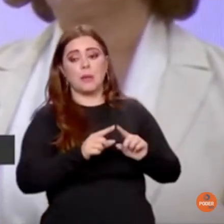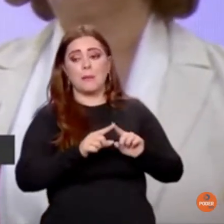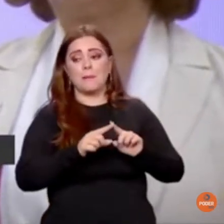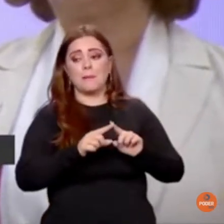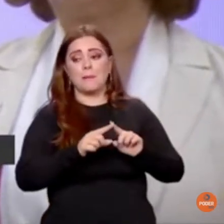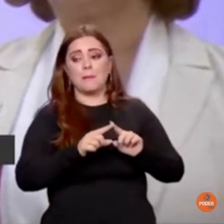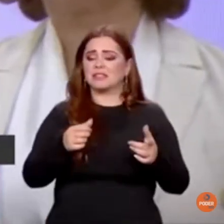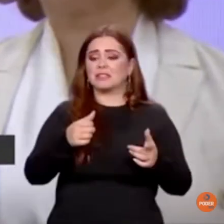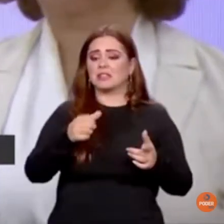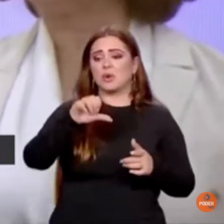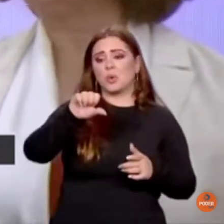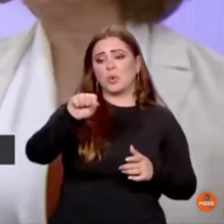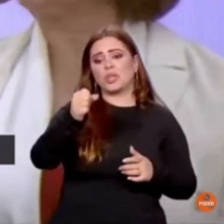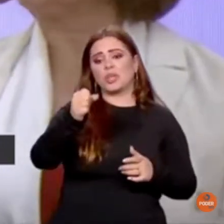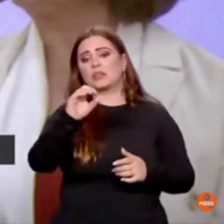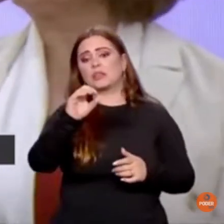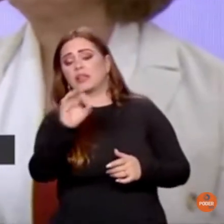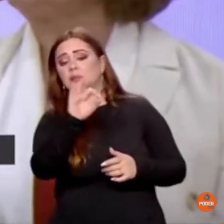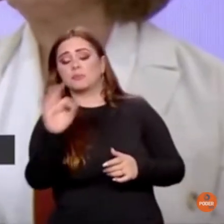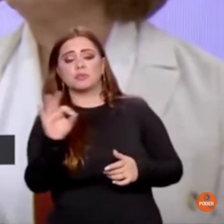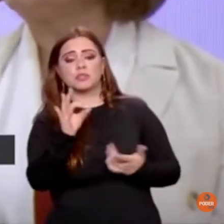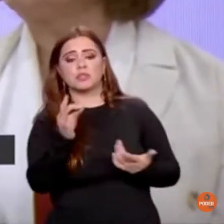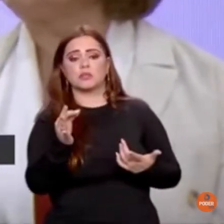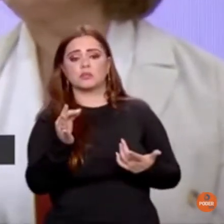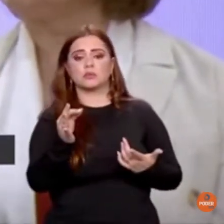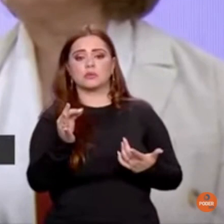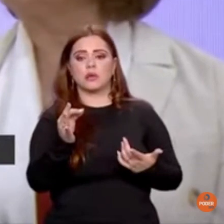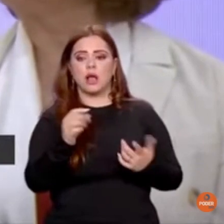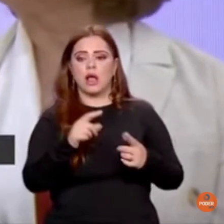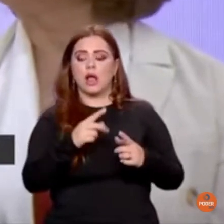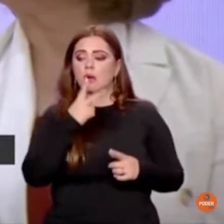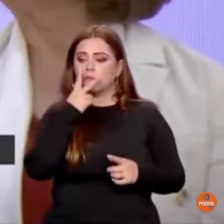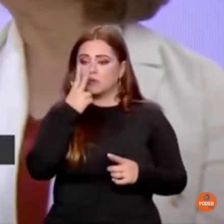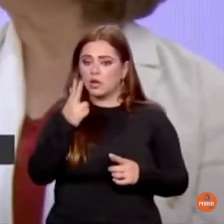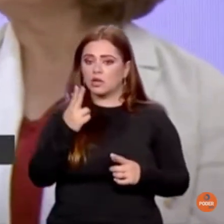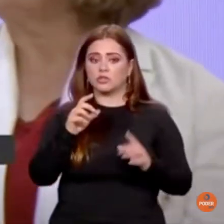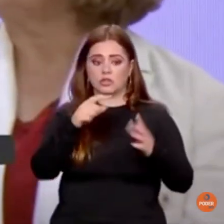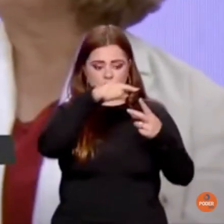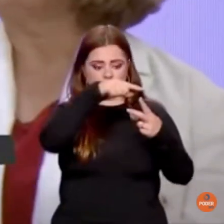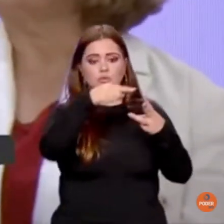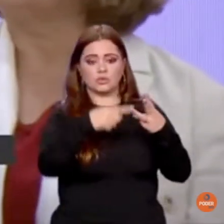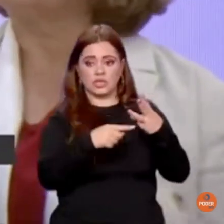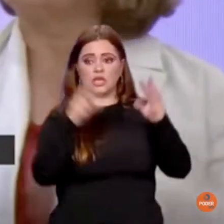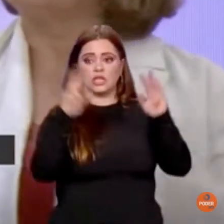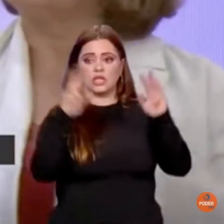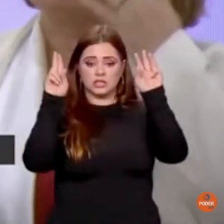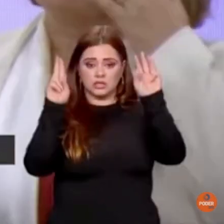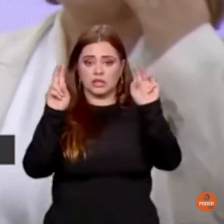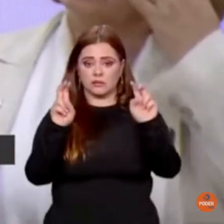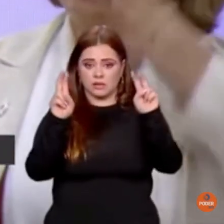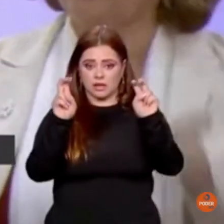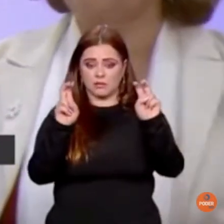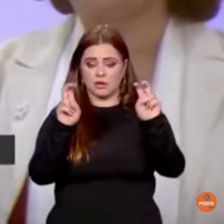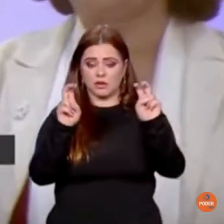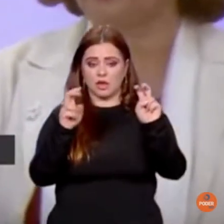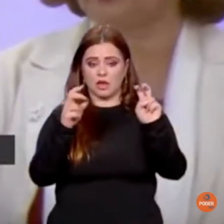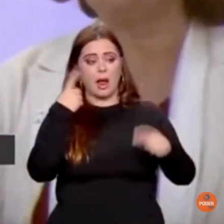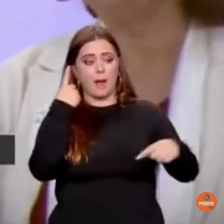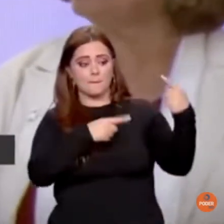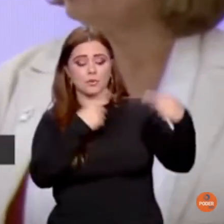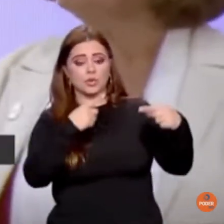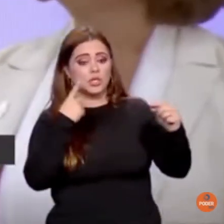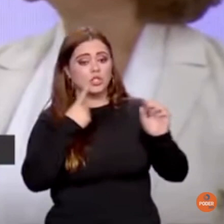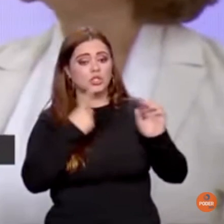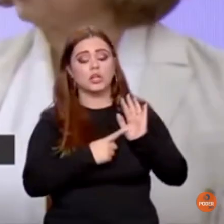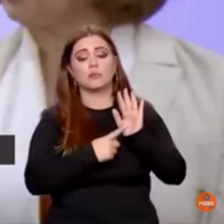90%, 80%. E eu acho que nesses três assuntos aqui, a classe política mostrou que